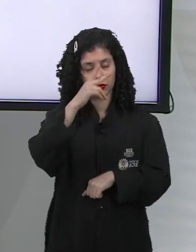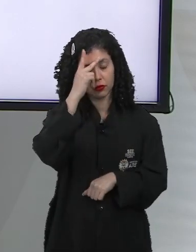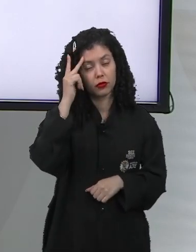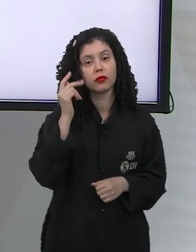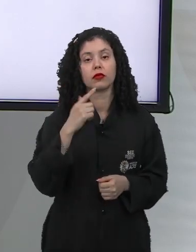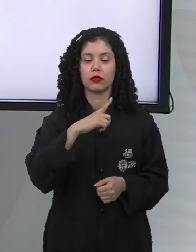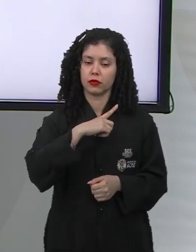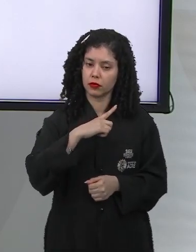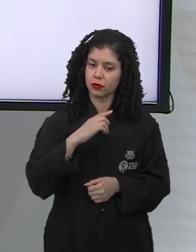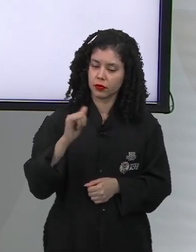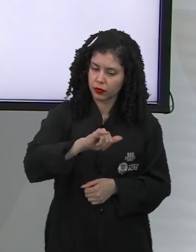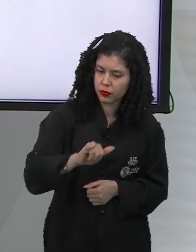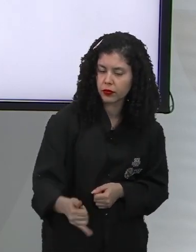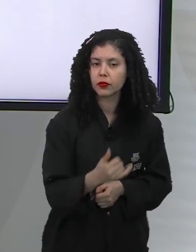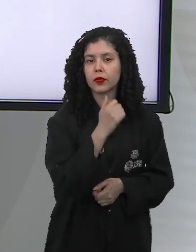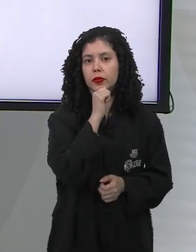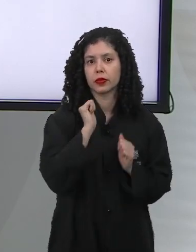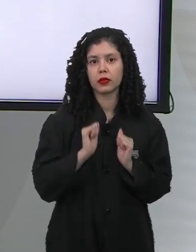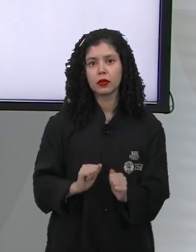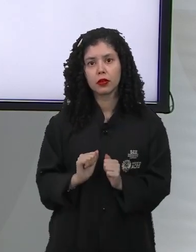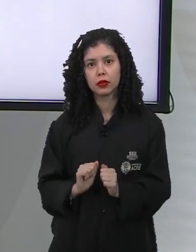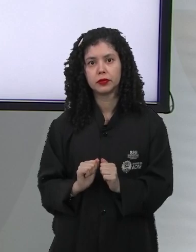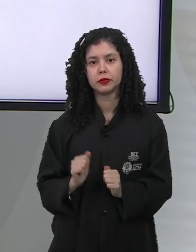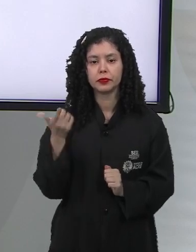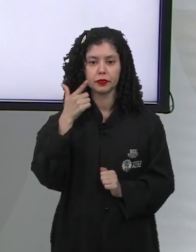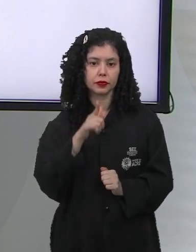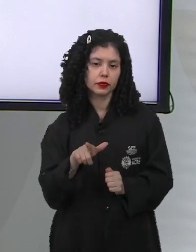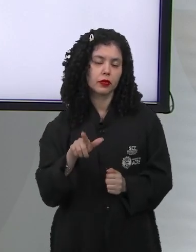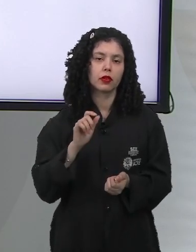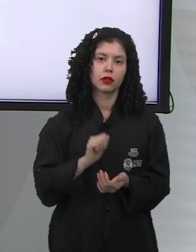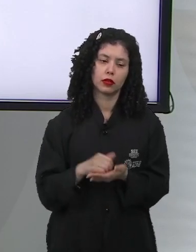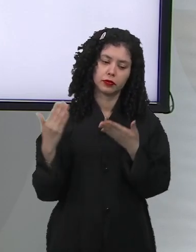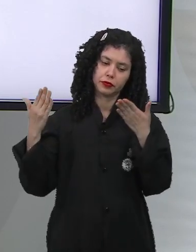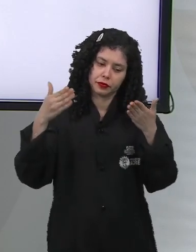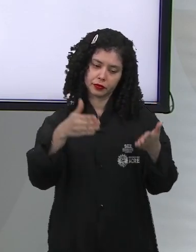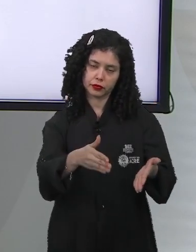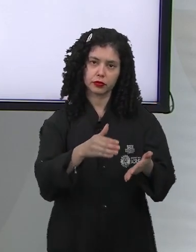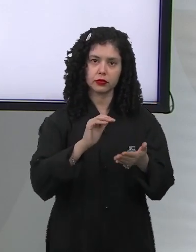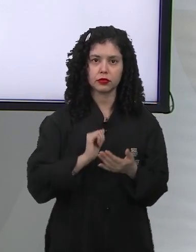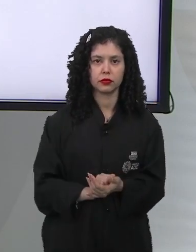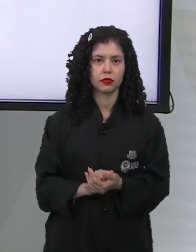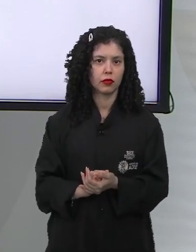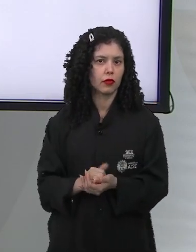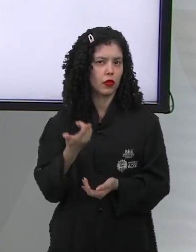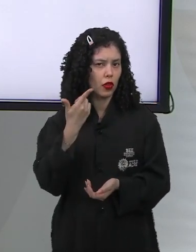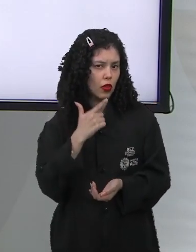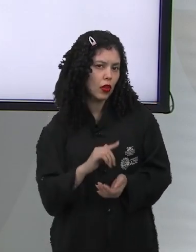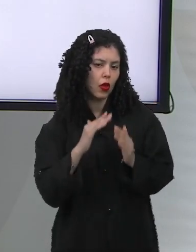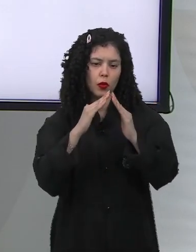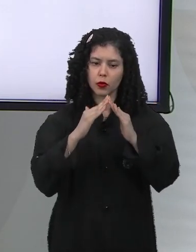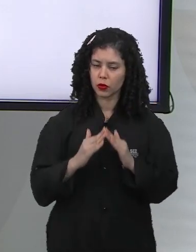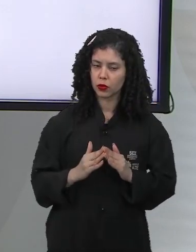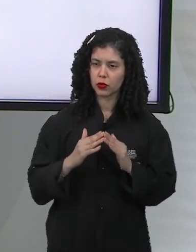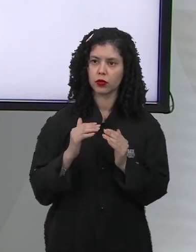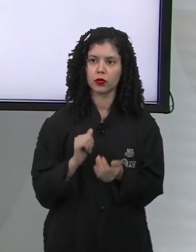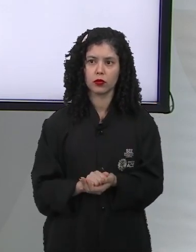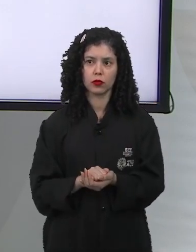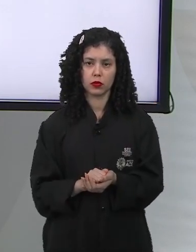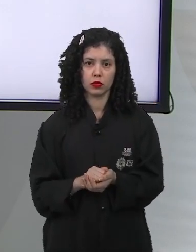ter oportunidades e poder também conseguir alcançar seus objetivos. Seja conseguir uma moradia,